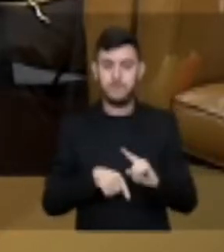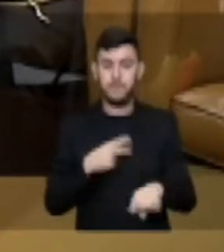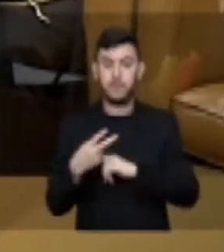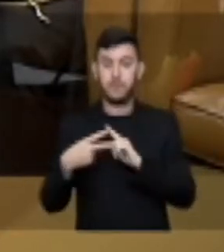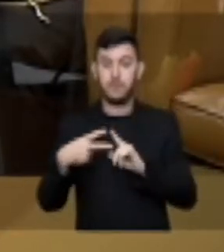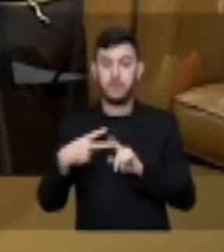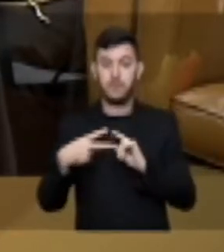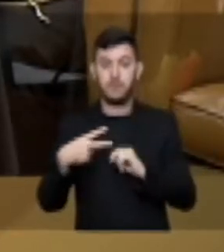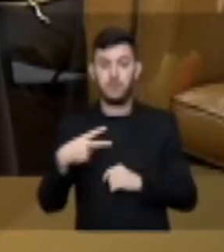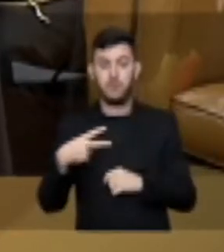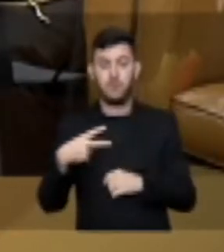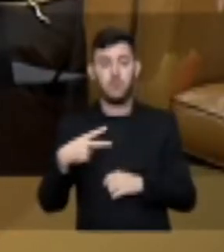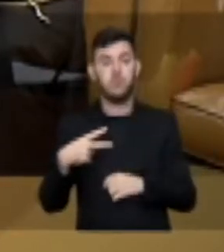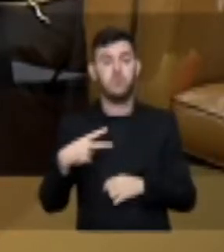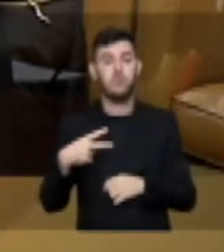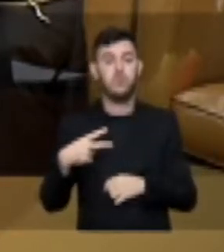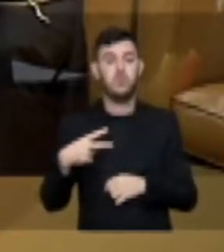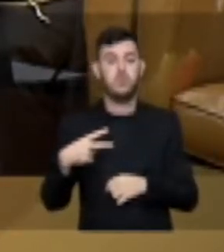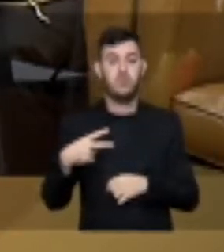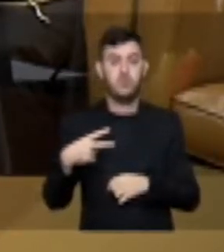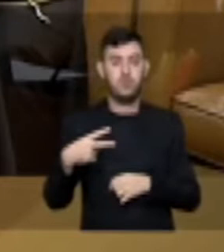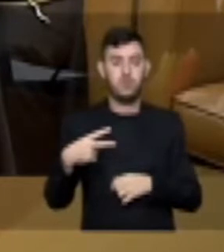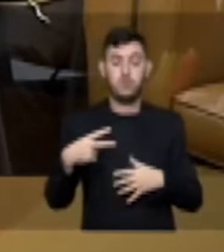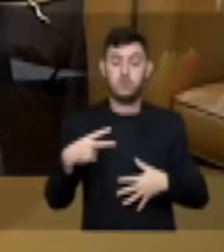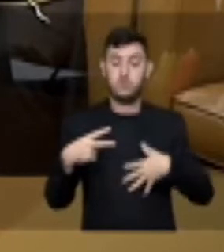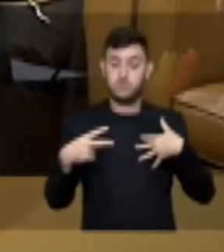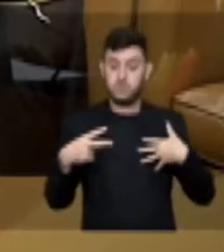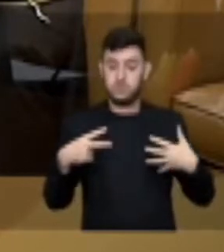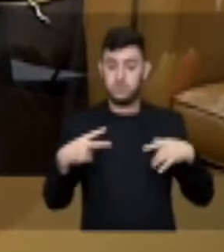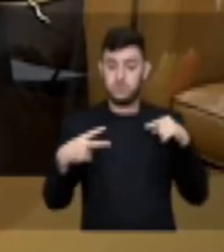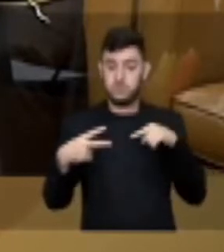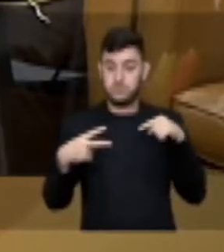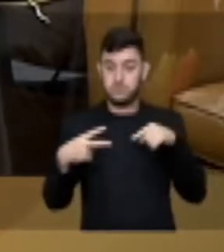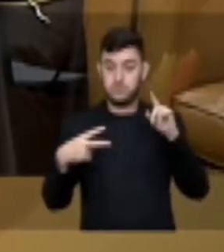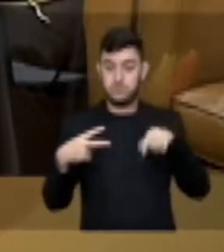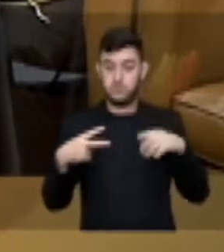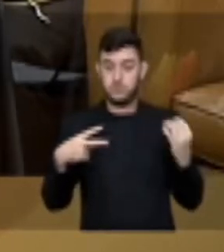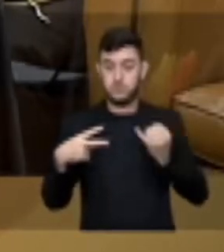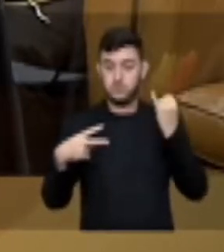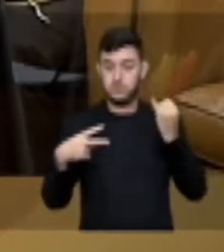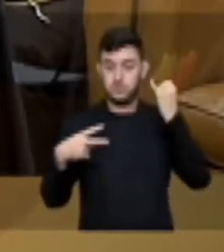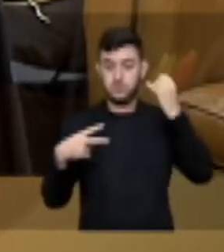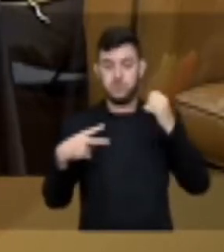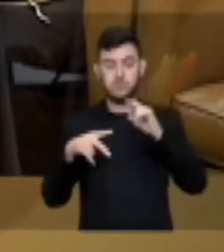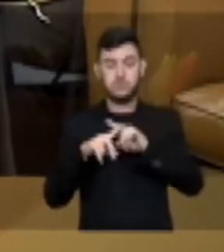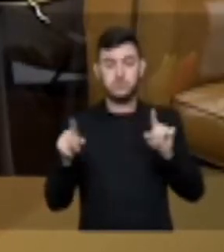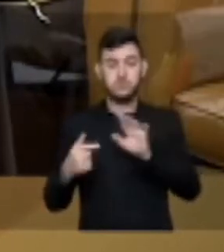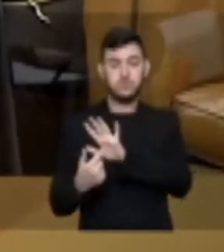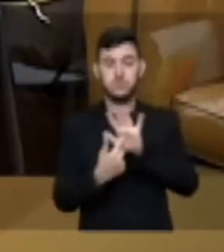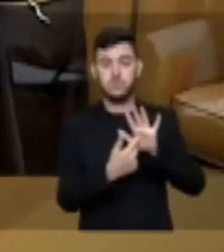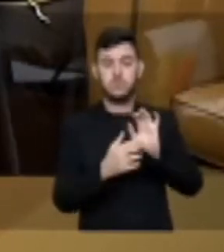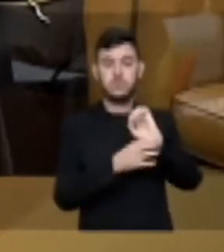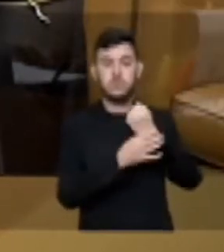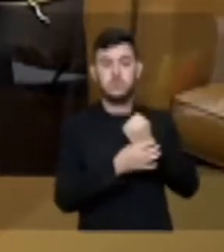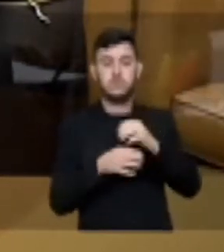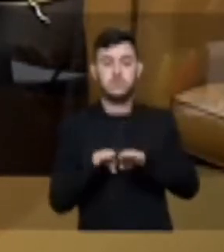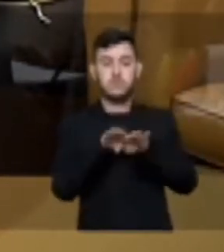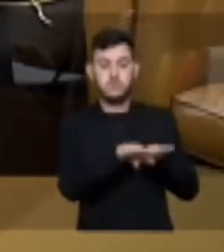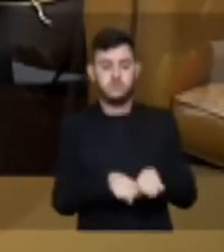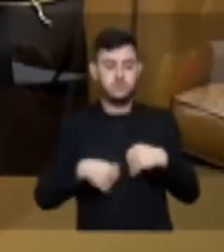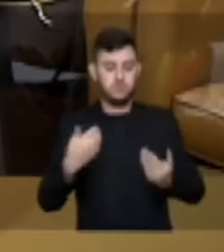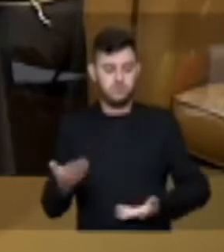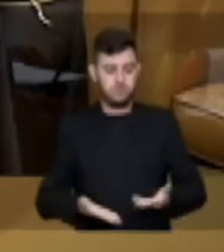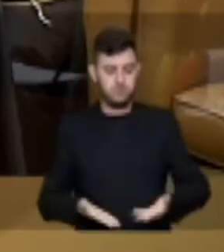eixo, excelências, também de suma importância, envolve a garantia plena da universalização